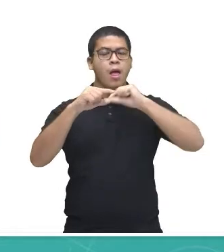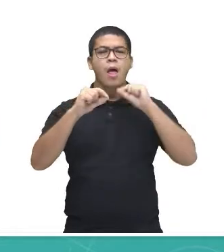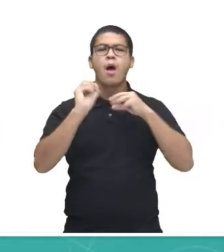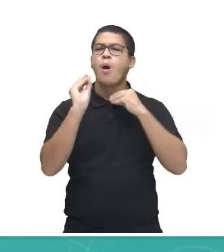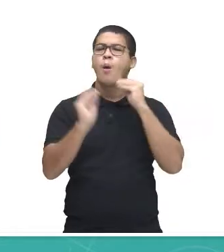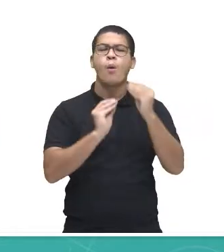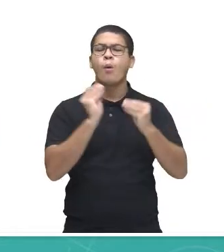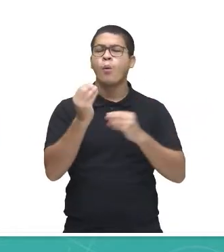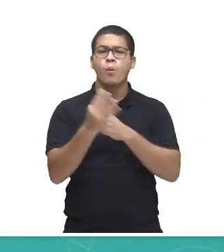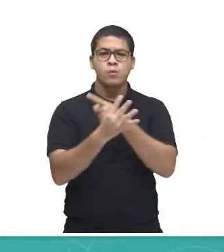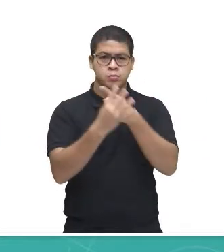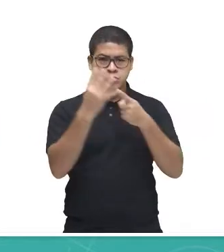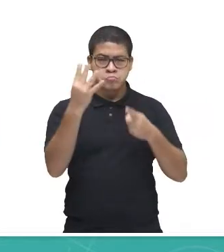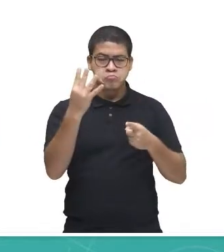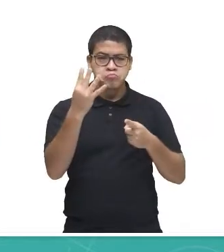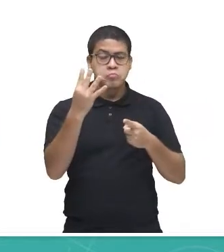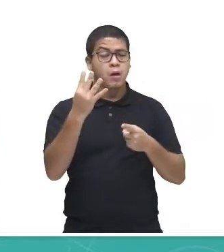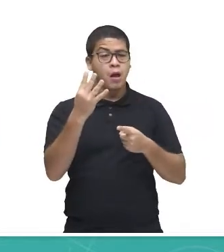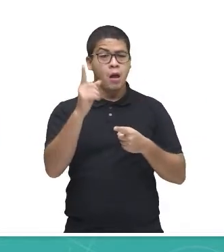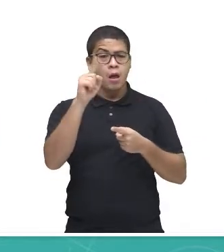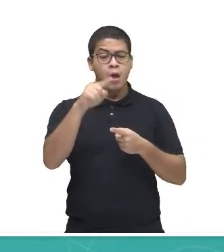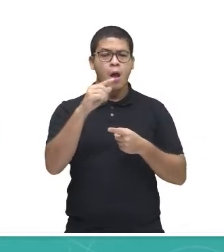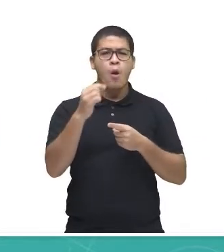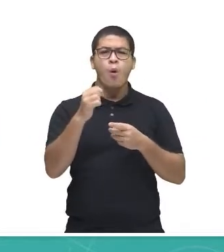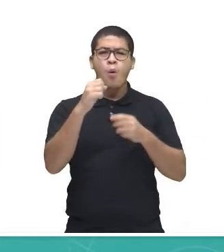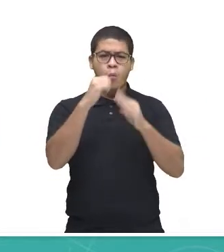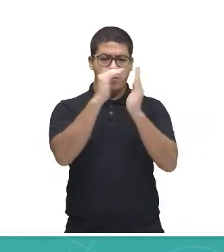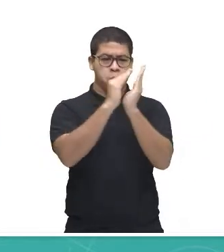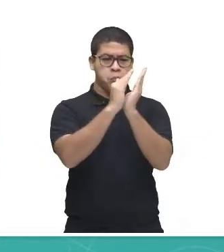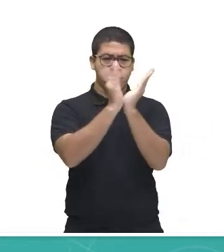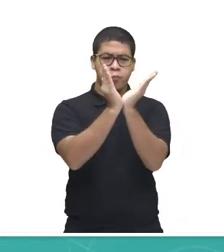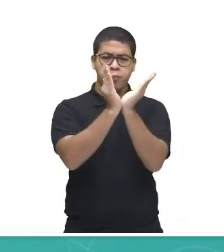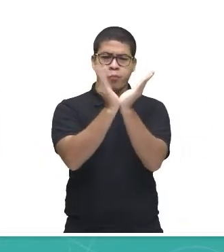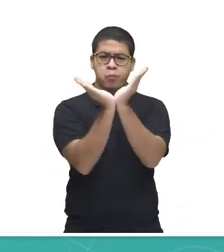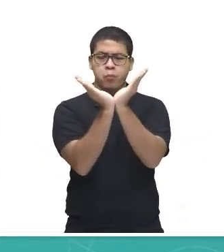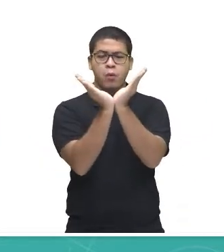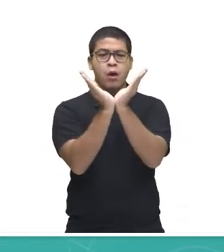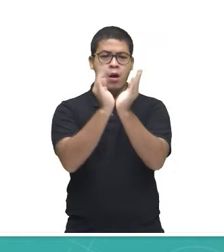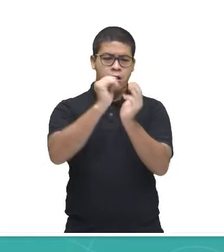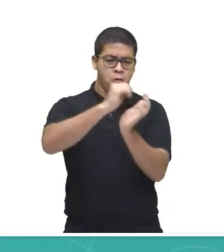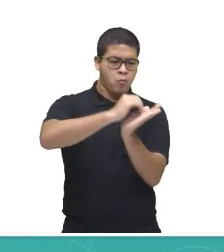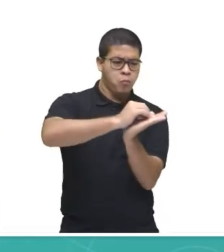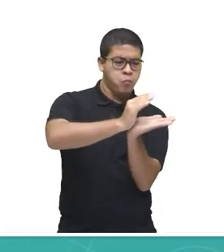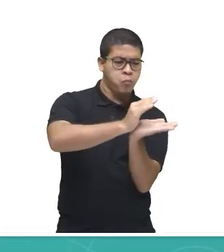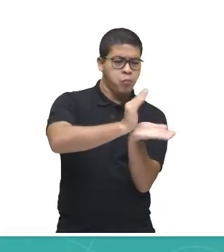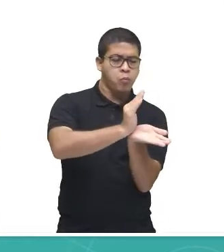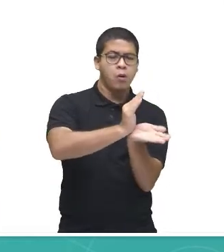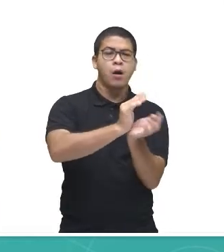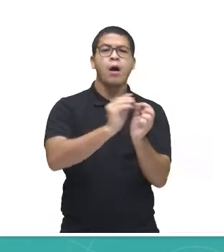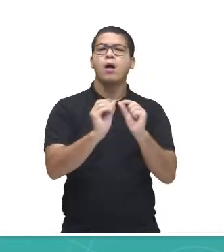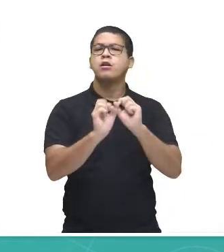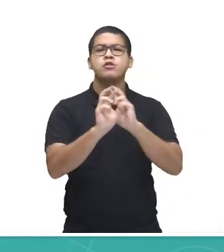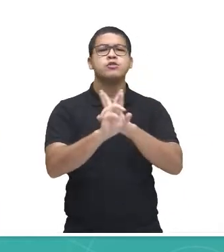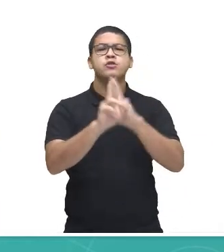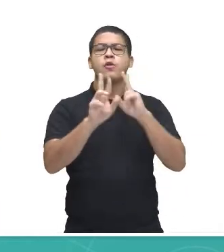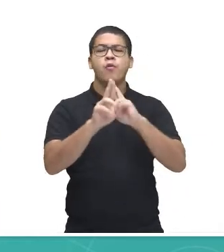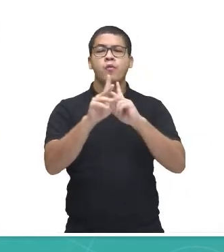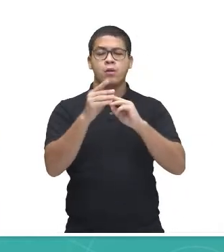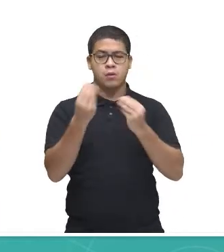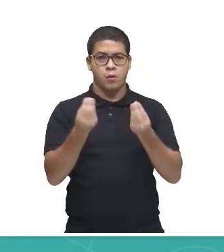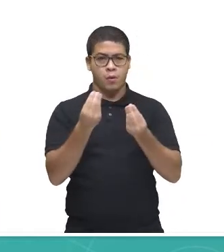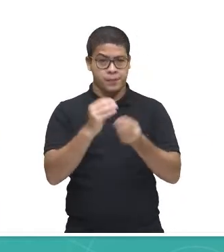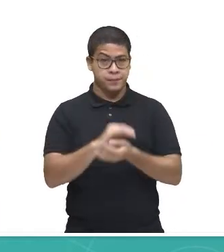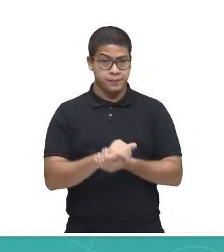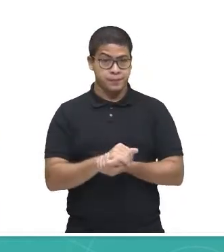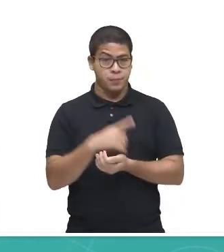retas quatro ângulos. E esses quatro ângulos são esses ângulos aqui em cima, por exemplo. Mas,